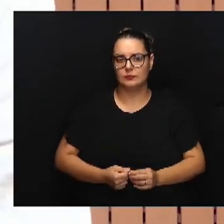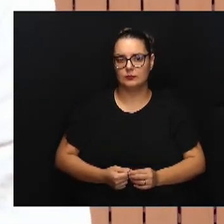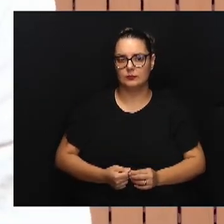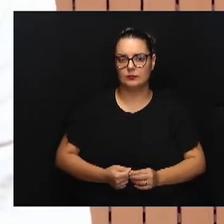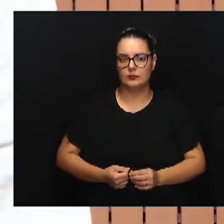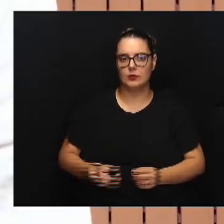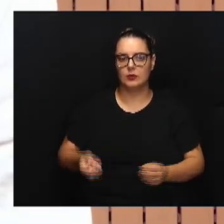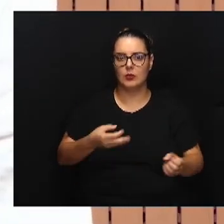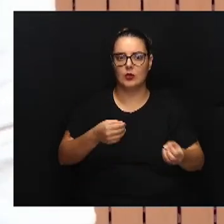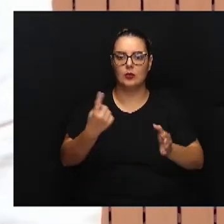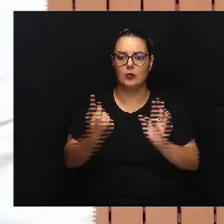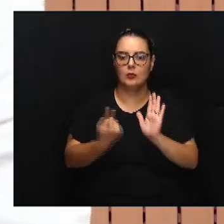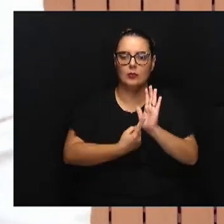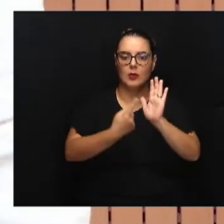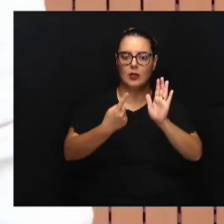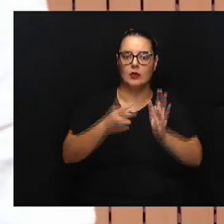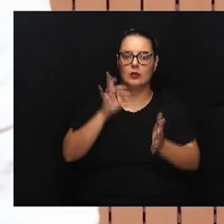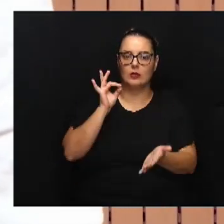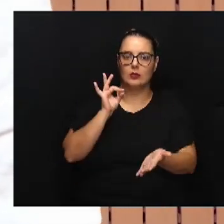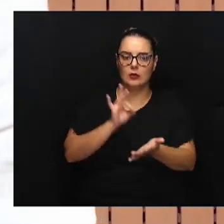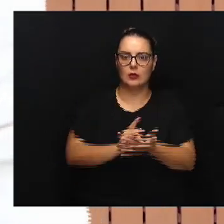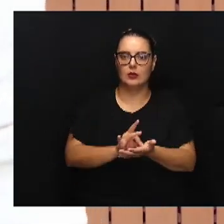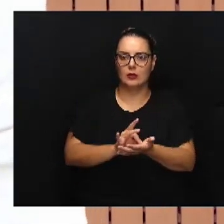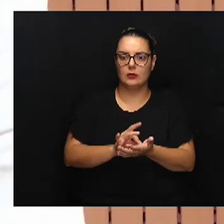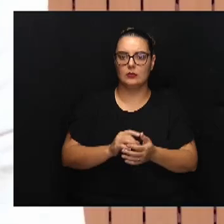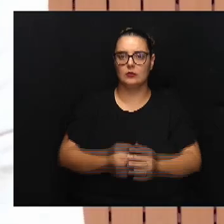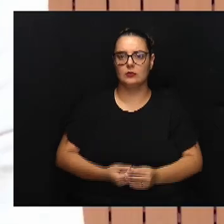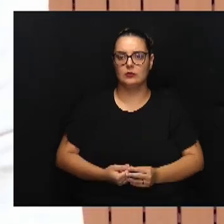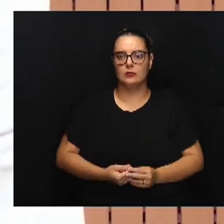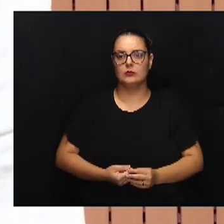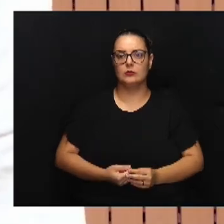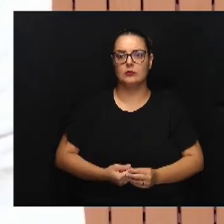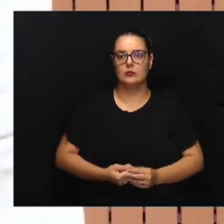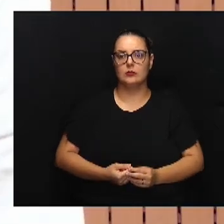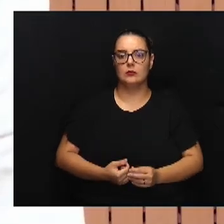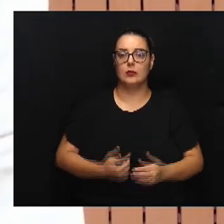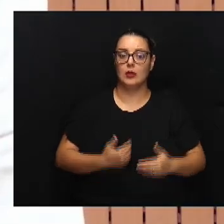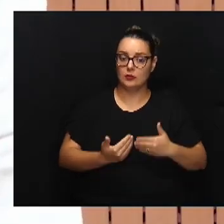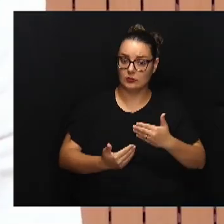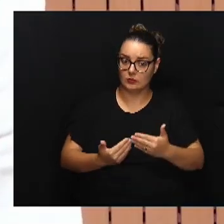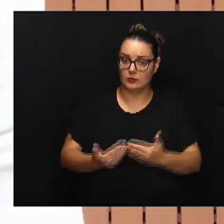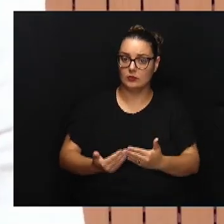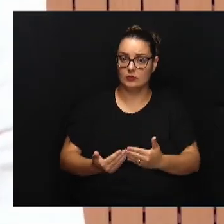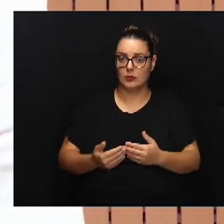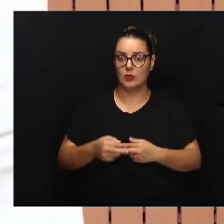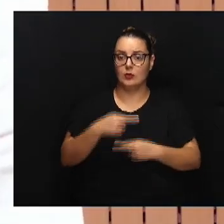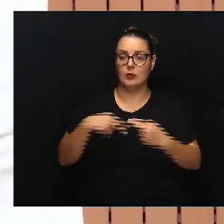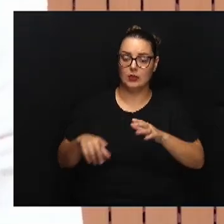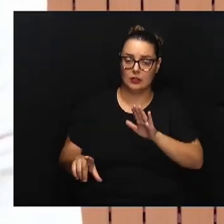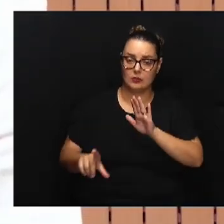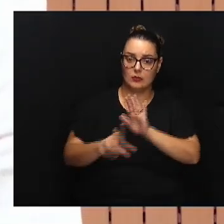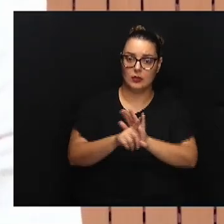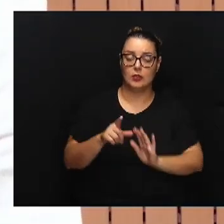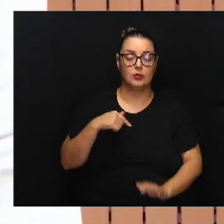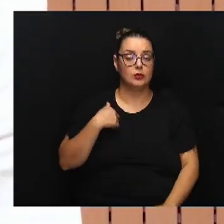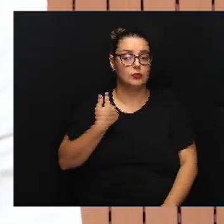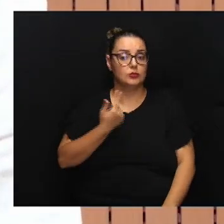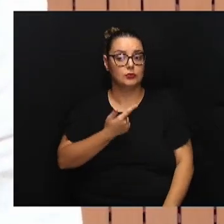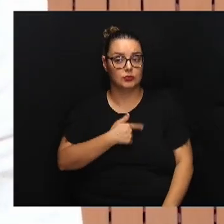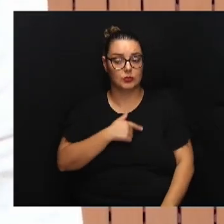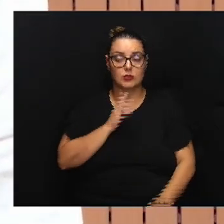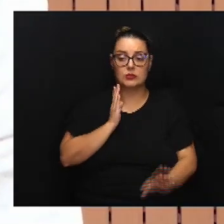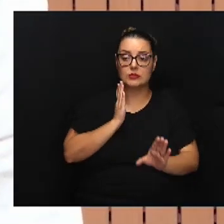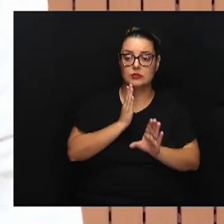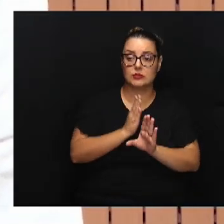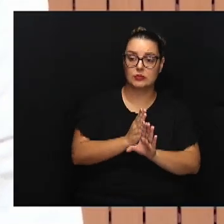atualizar o marco legal e, dada a conjuntura, a questão da lei, nós